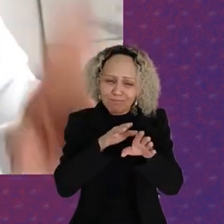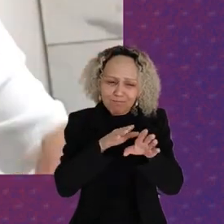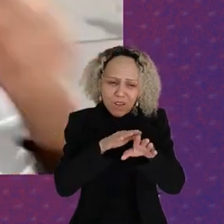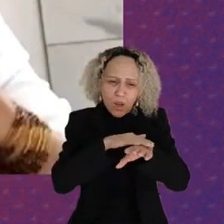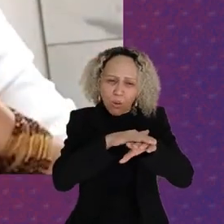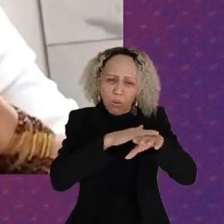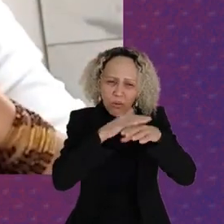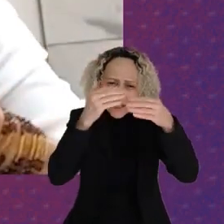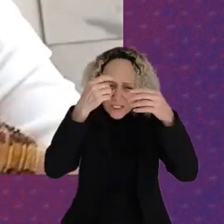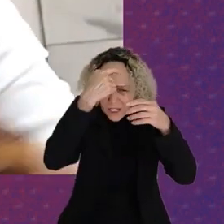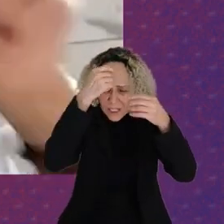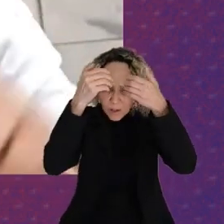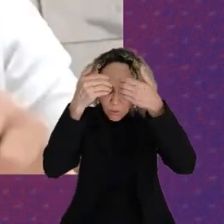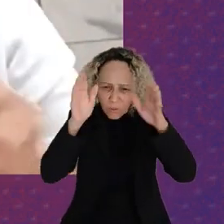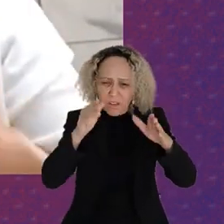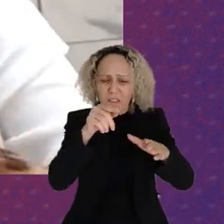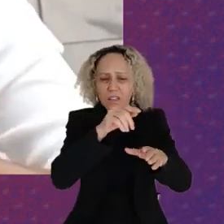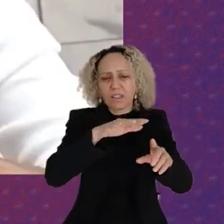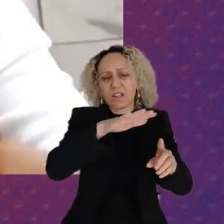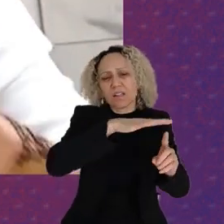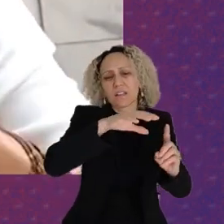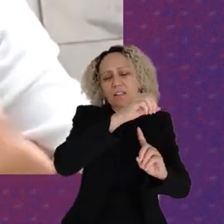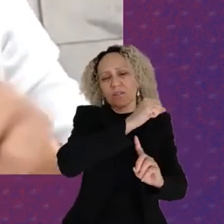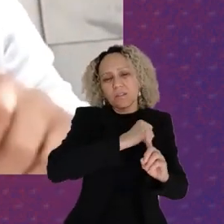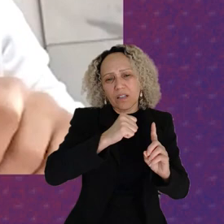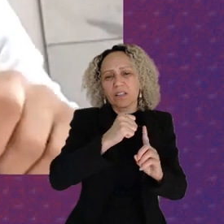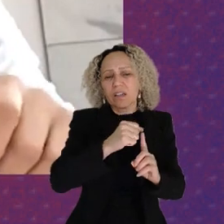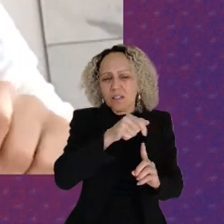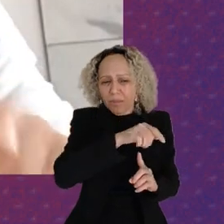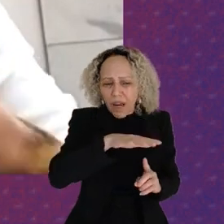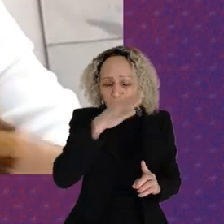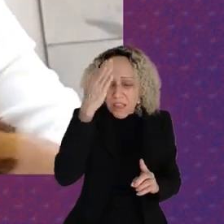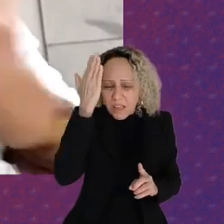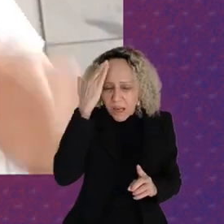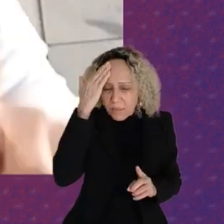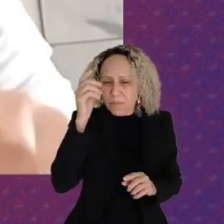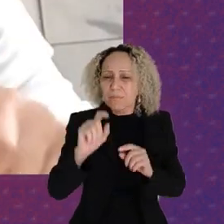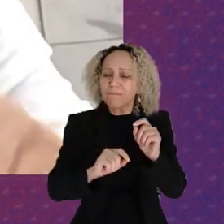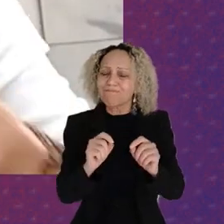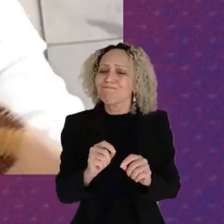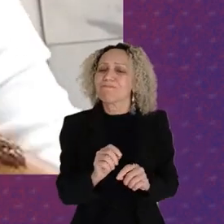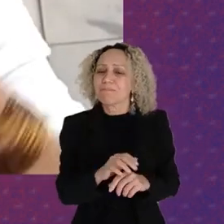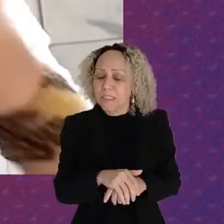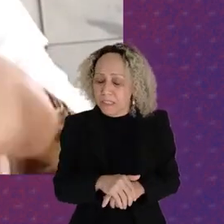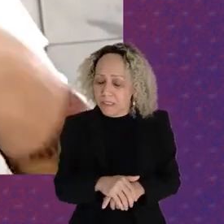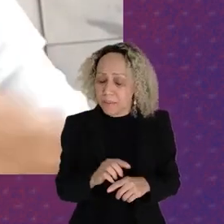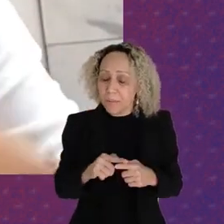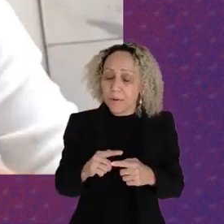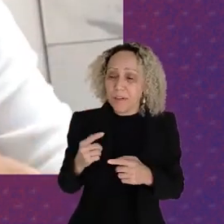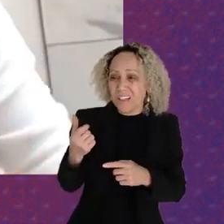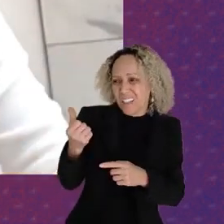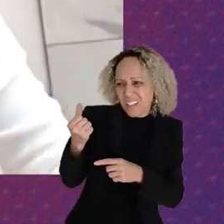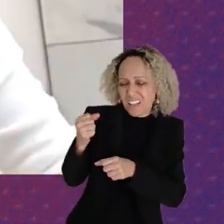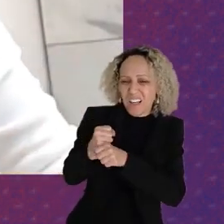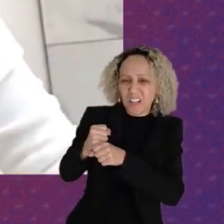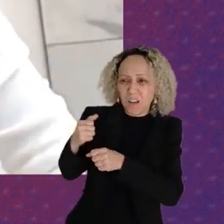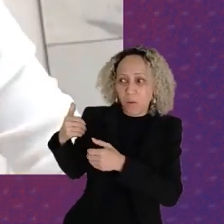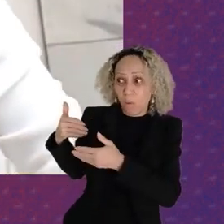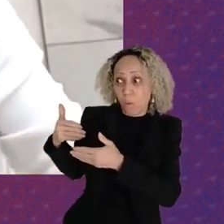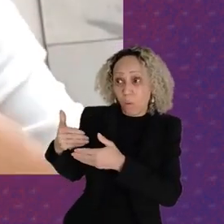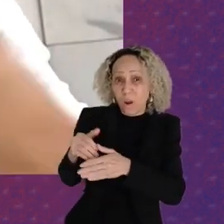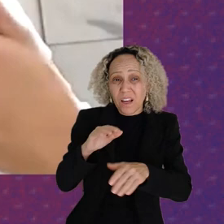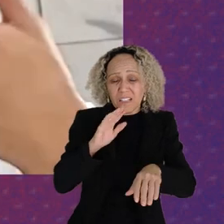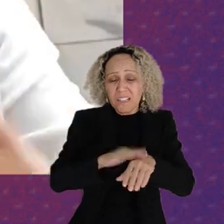primeiro, né, de um período longo que a gente passou, né, que foram dos últimos 6 anos, desde o golpe da presidenta